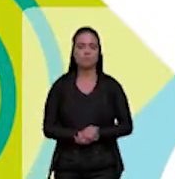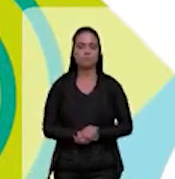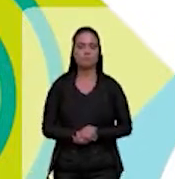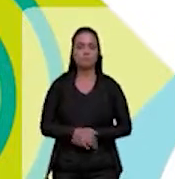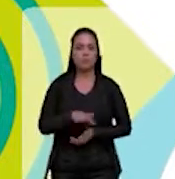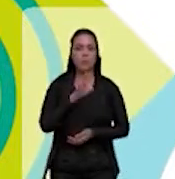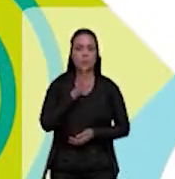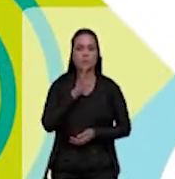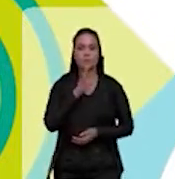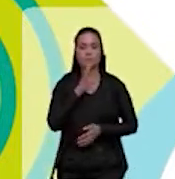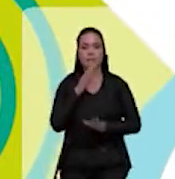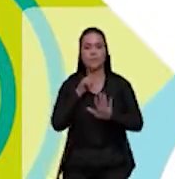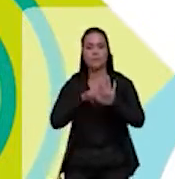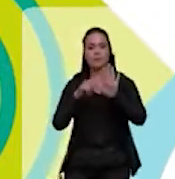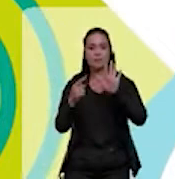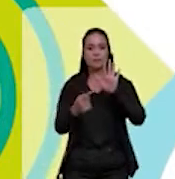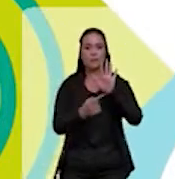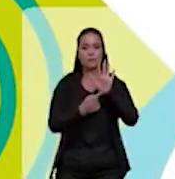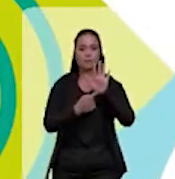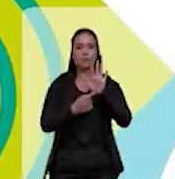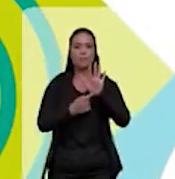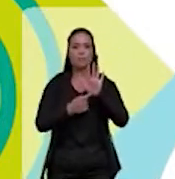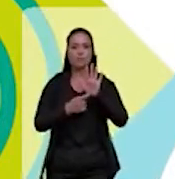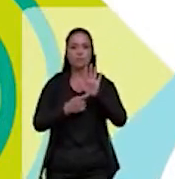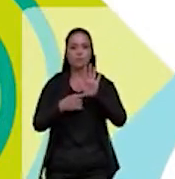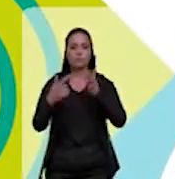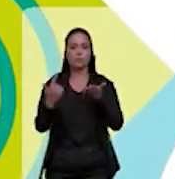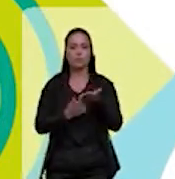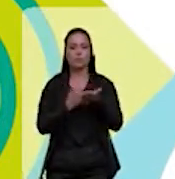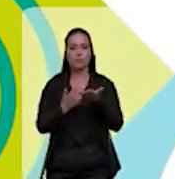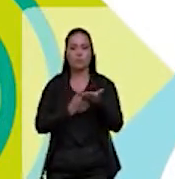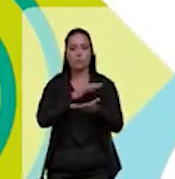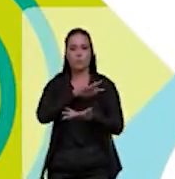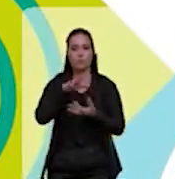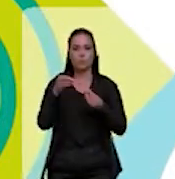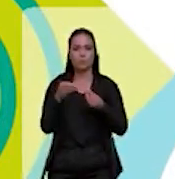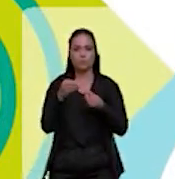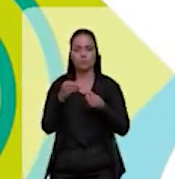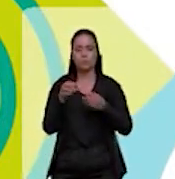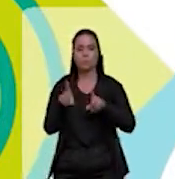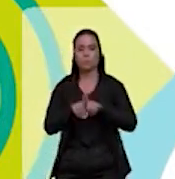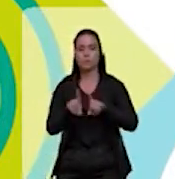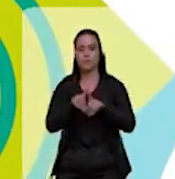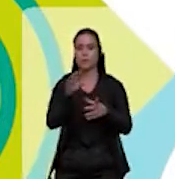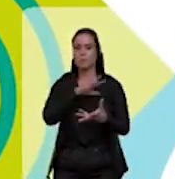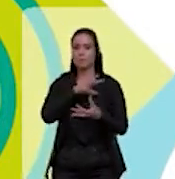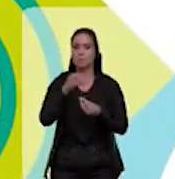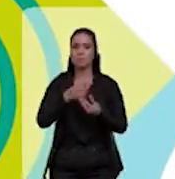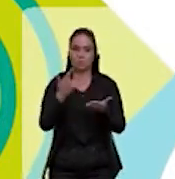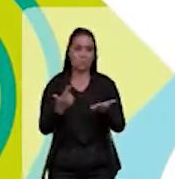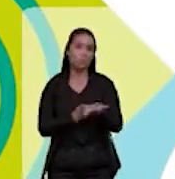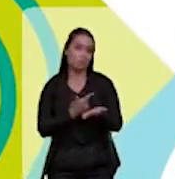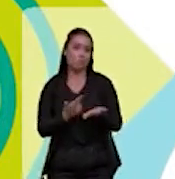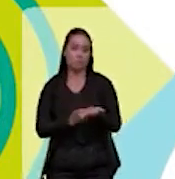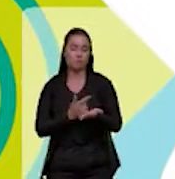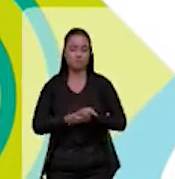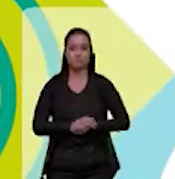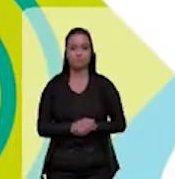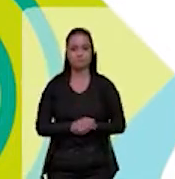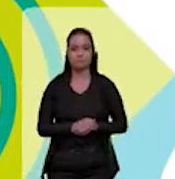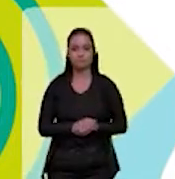é conhecida a metáfora do livro Como o mundo tanto quanto a do mundo como livro